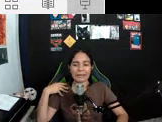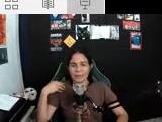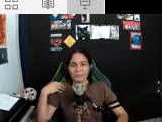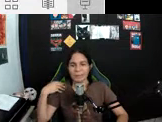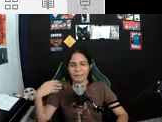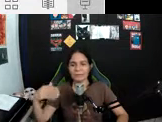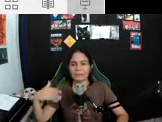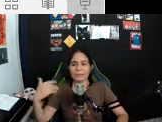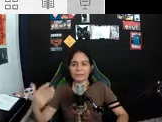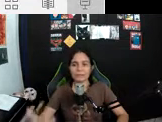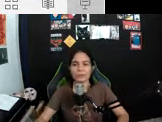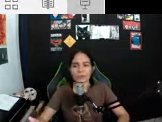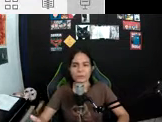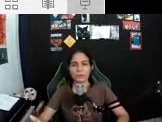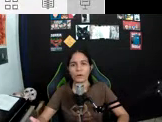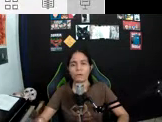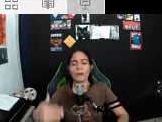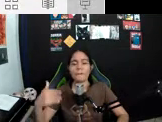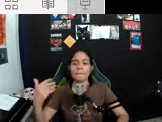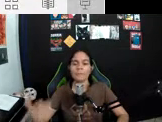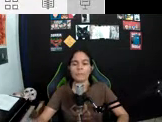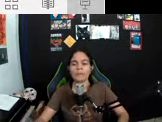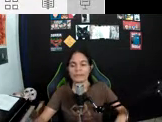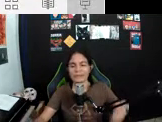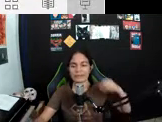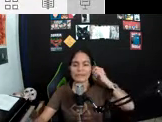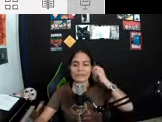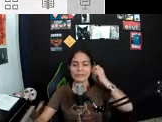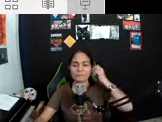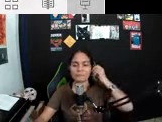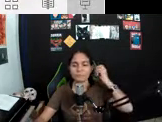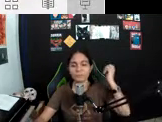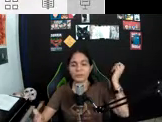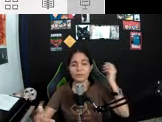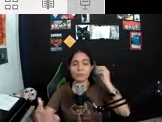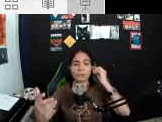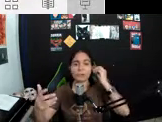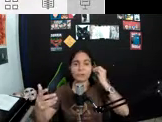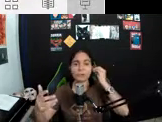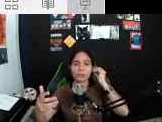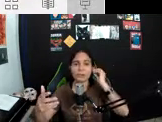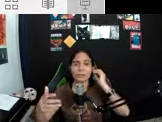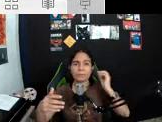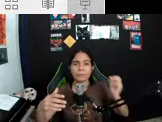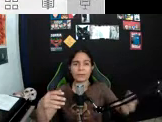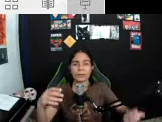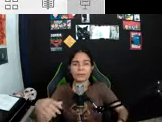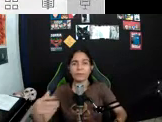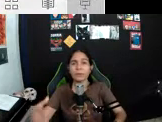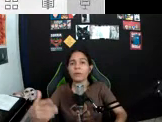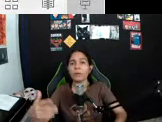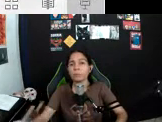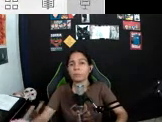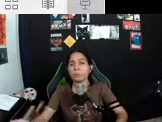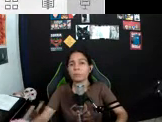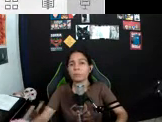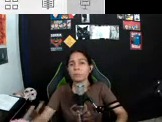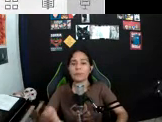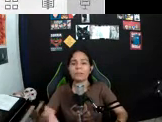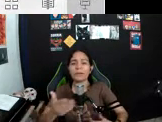até você mesma se expondo de forma desnecessária, de forma